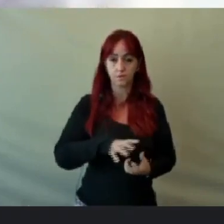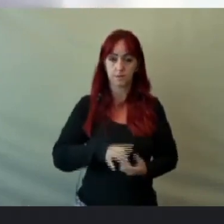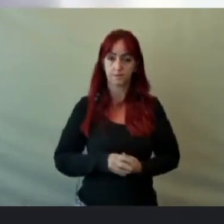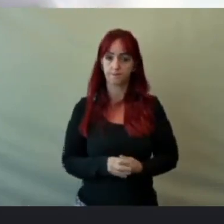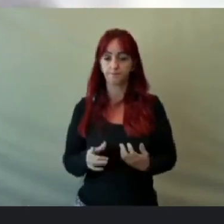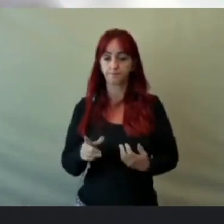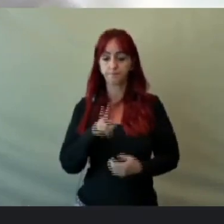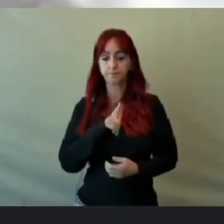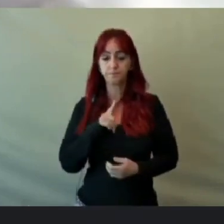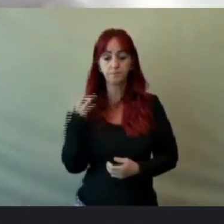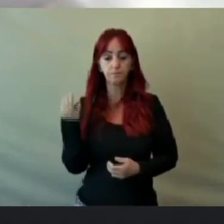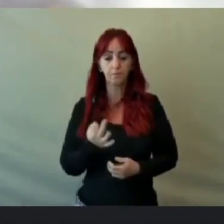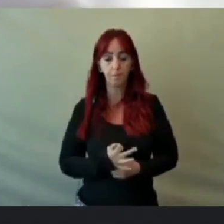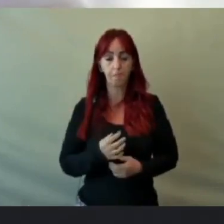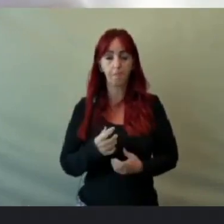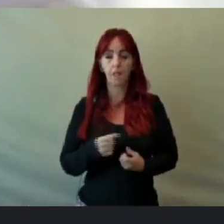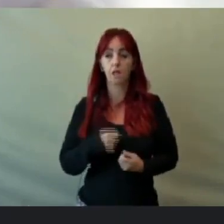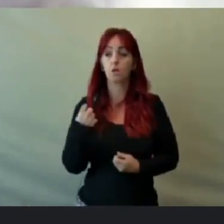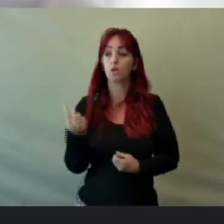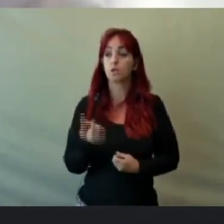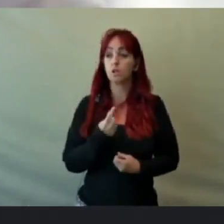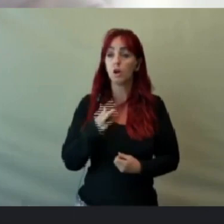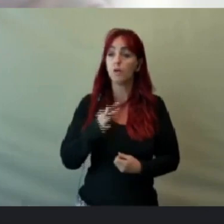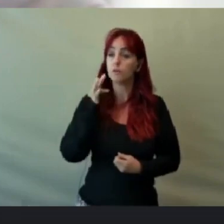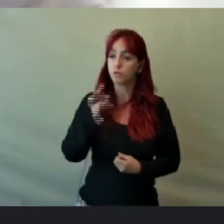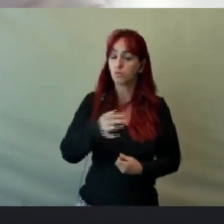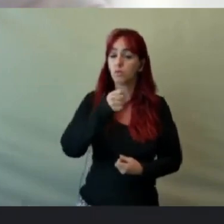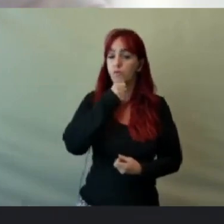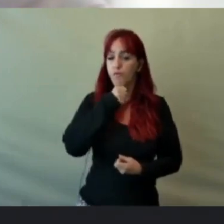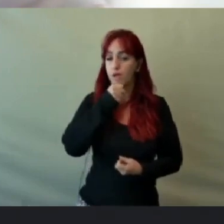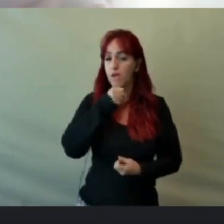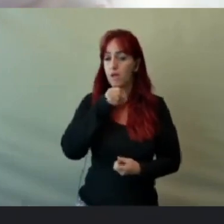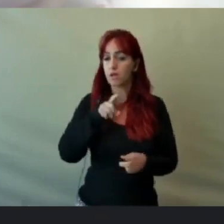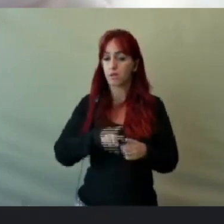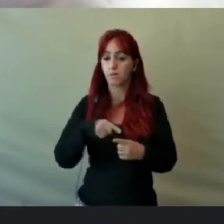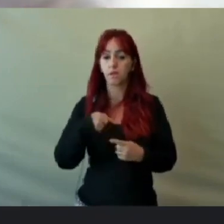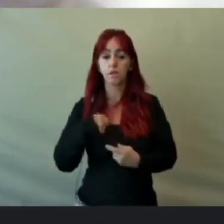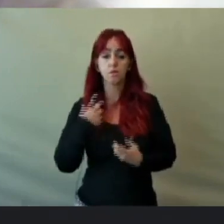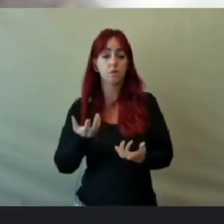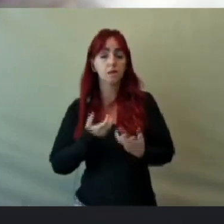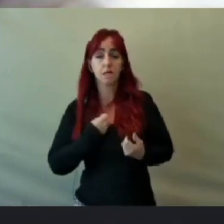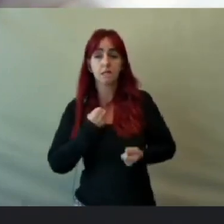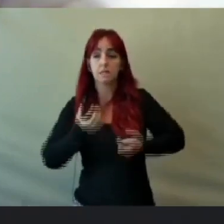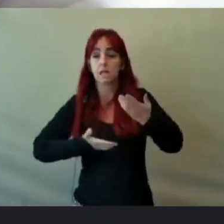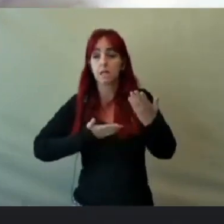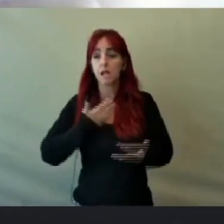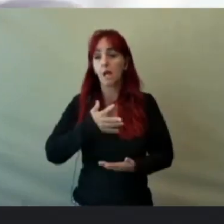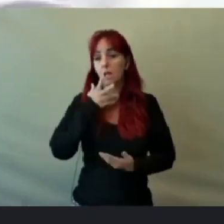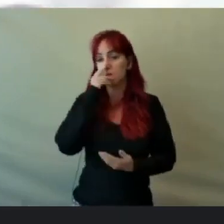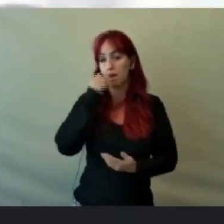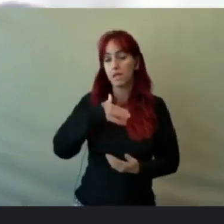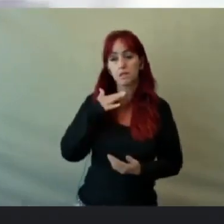quando chegar a nossa vez de ser velhos a gente não vai querer ser tratado como criança e a gente não vai querer apenas